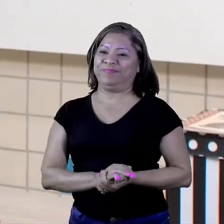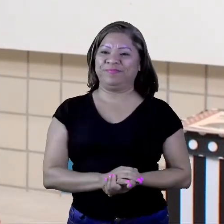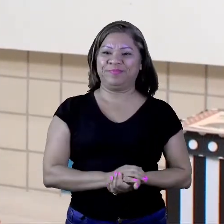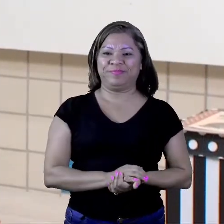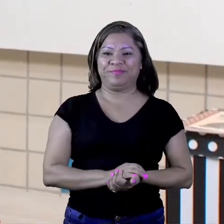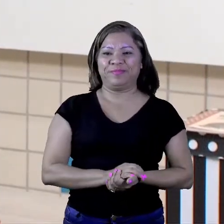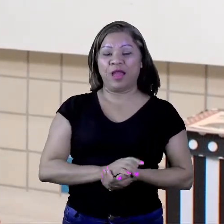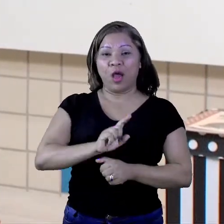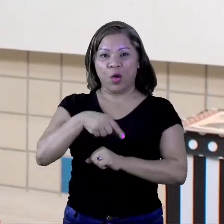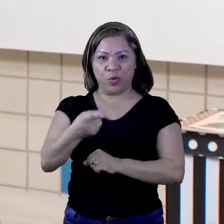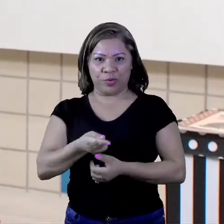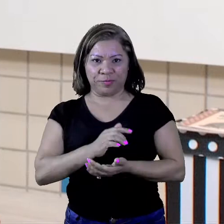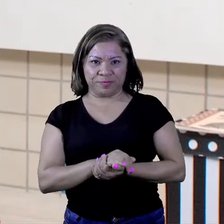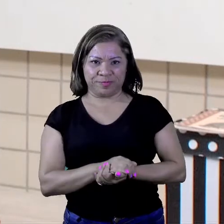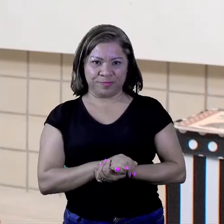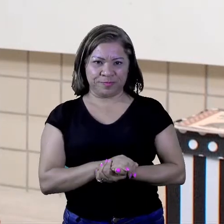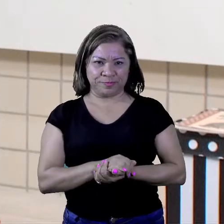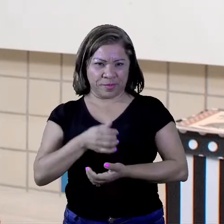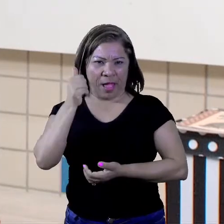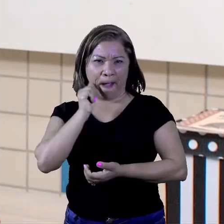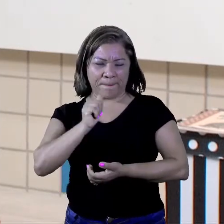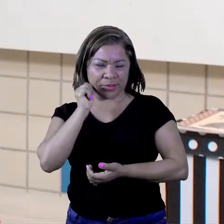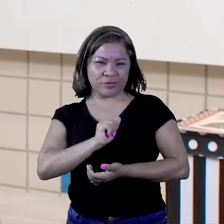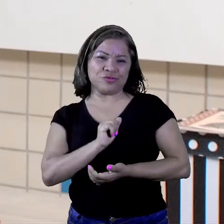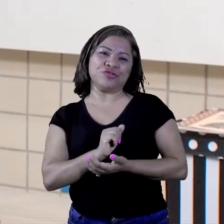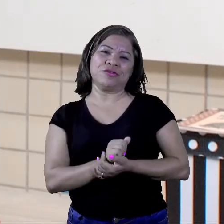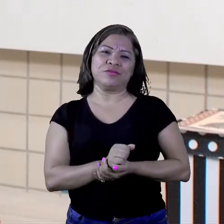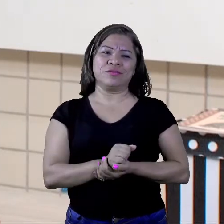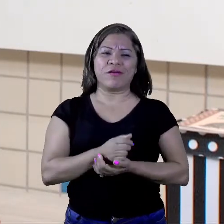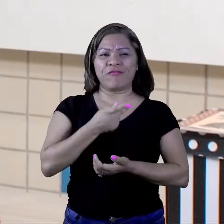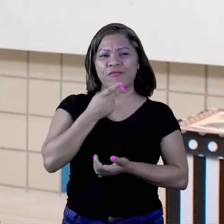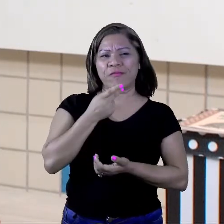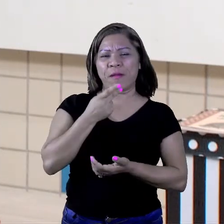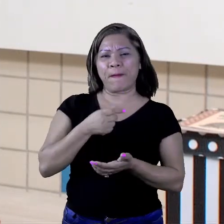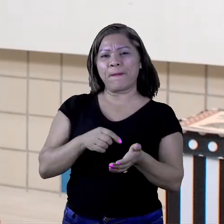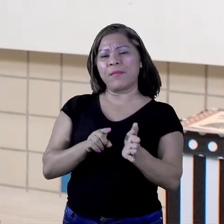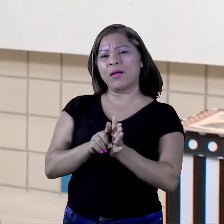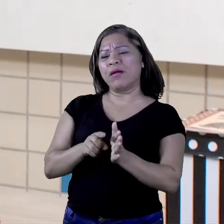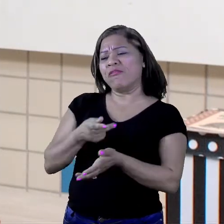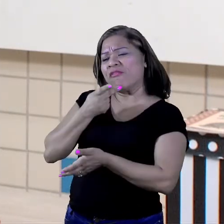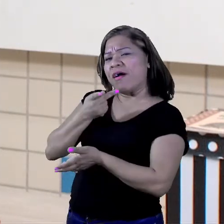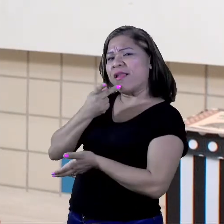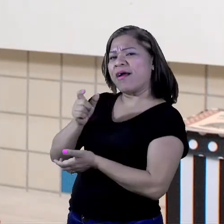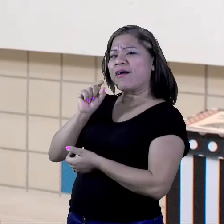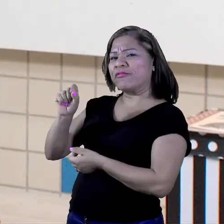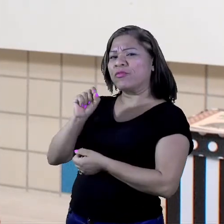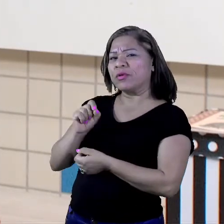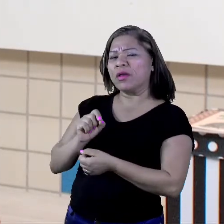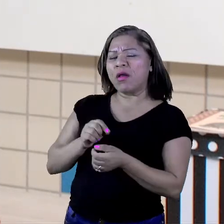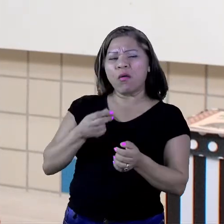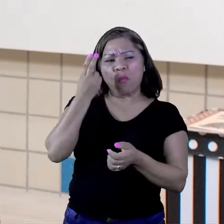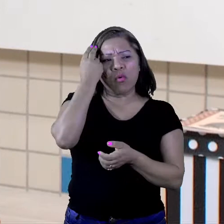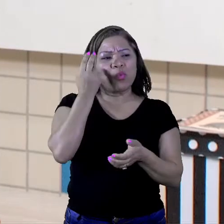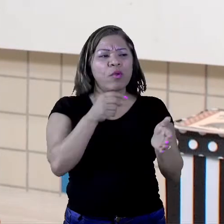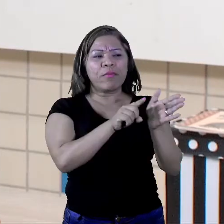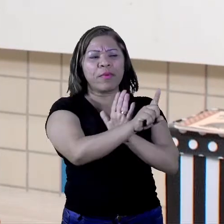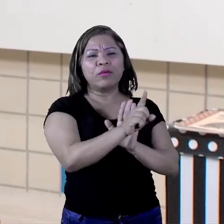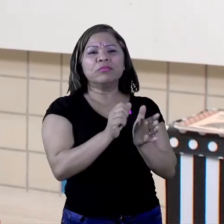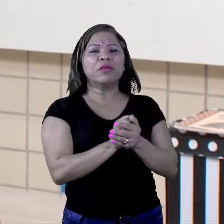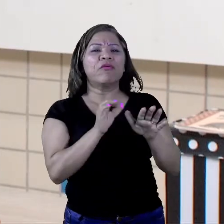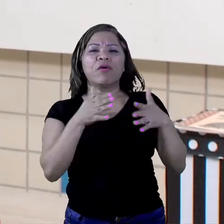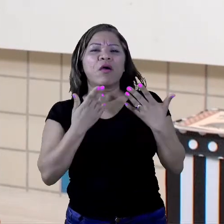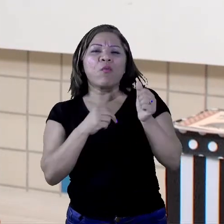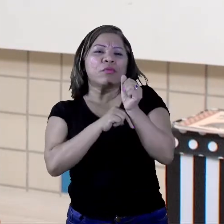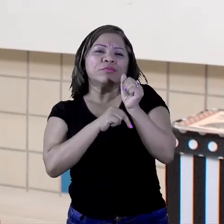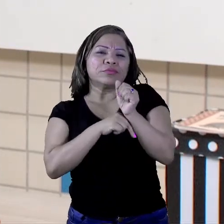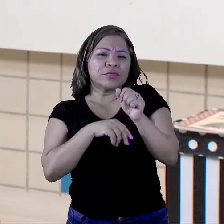texto. O que a menina dizia quando o coelho lhe perguntava o segredo para ser tão pretinho? Olha o que o livro dizia